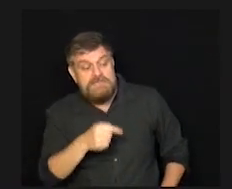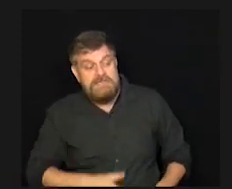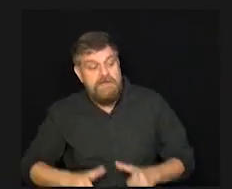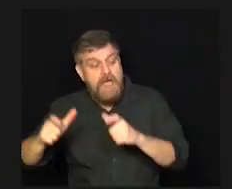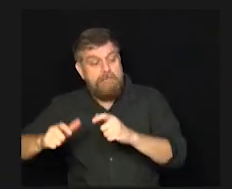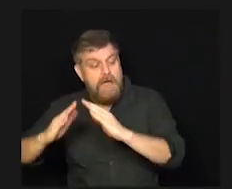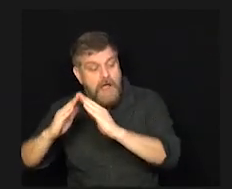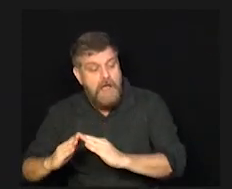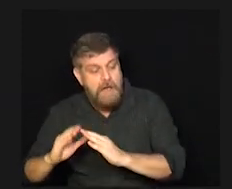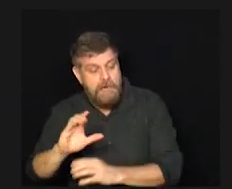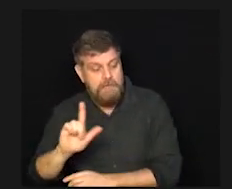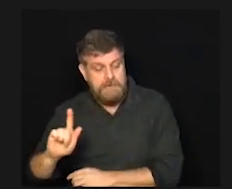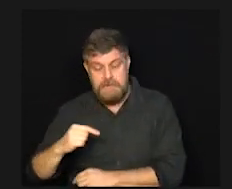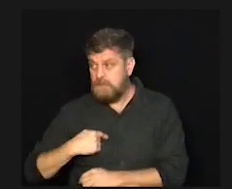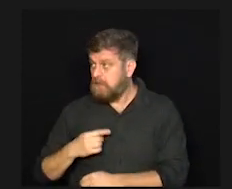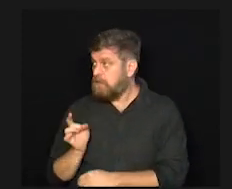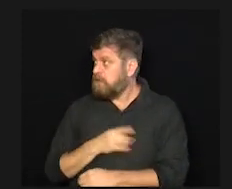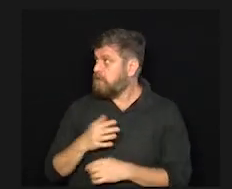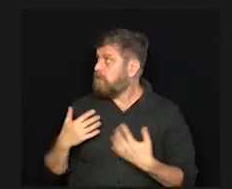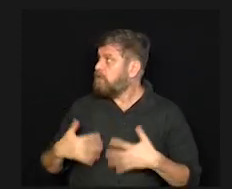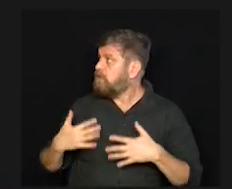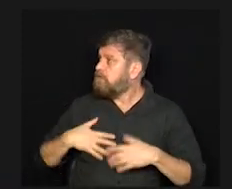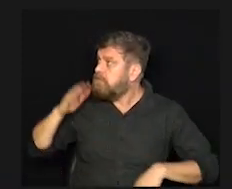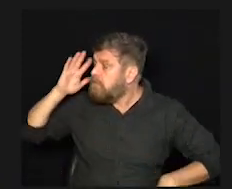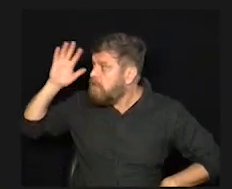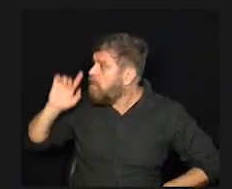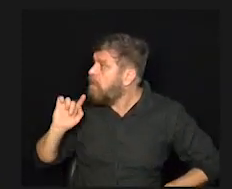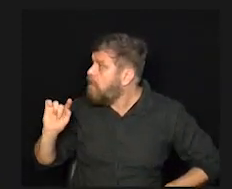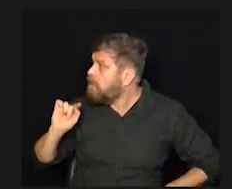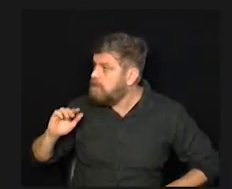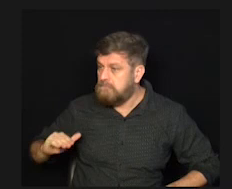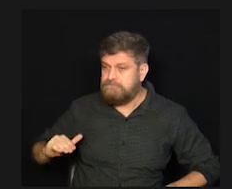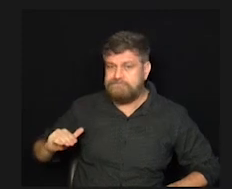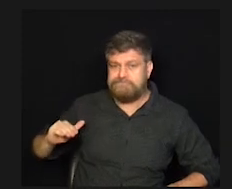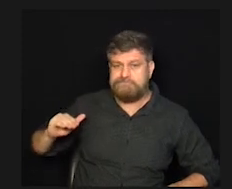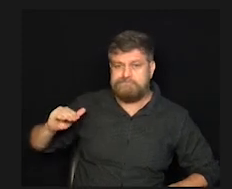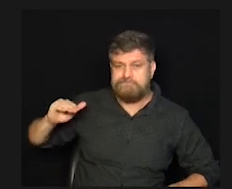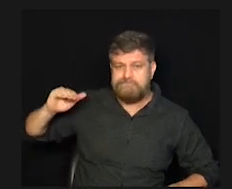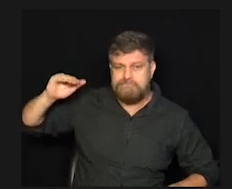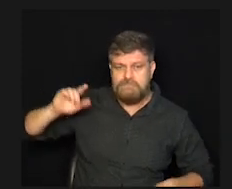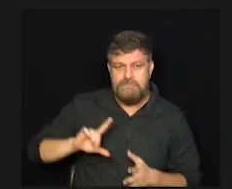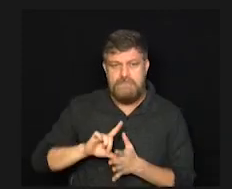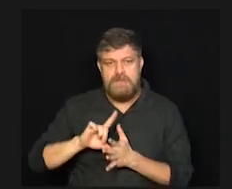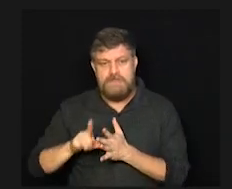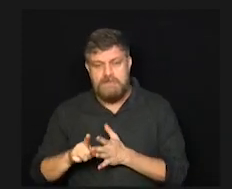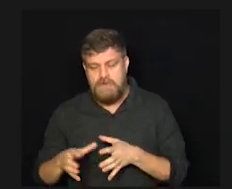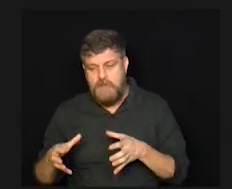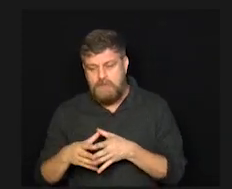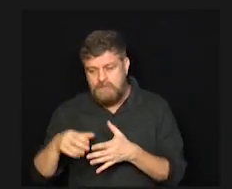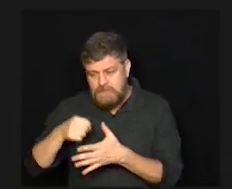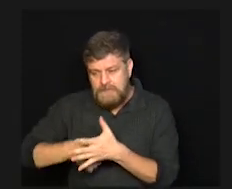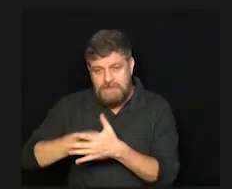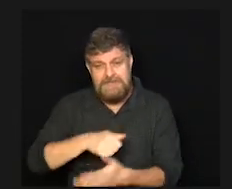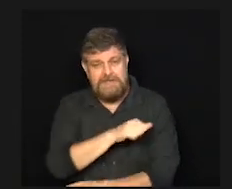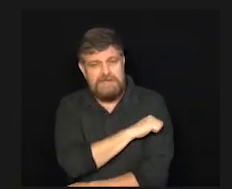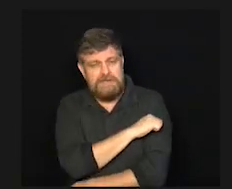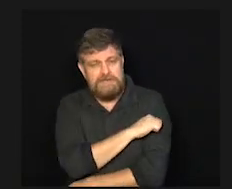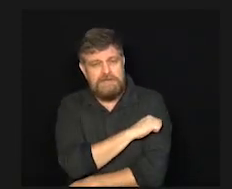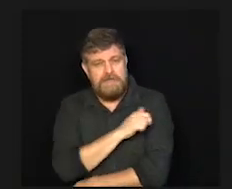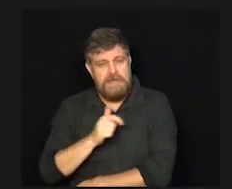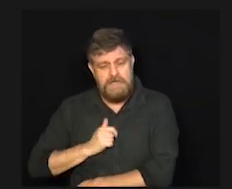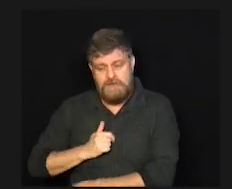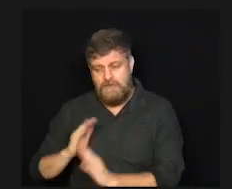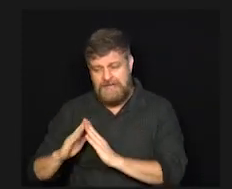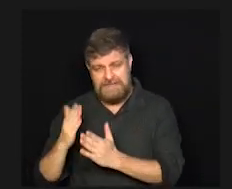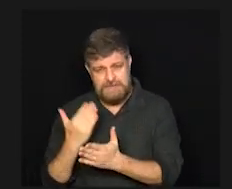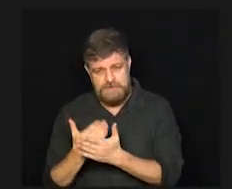eu não conhecia, então eu queria saber o que era o Campo Grande. Aí depois que eu ingressei no movimento estudantil, eu comecei a acompanhar as